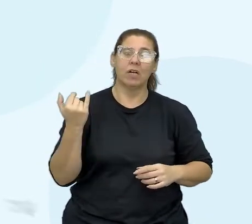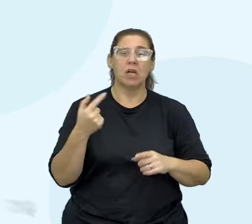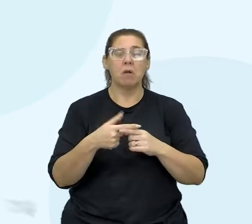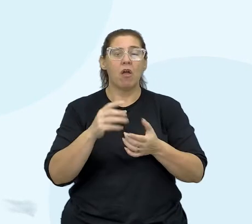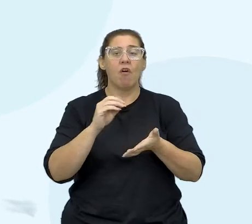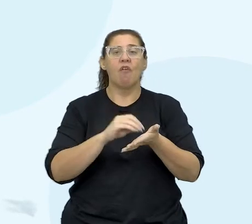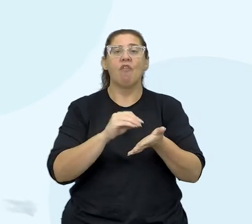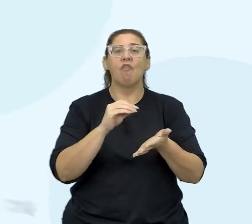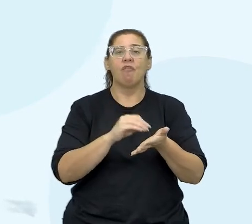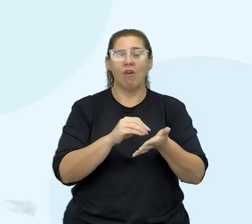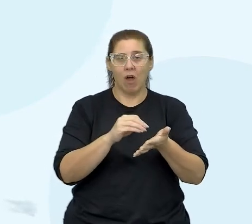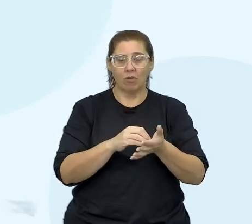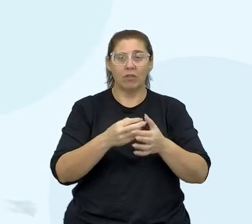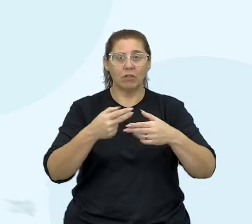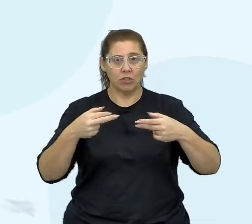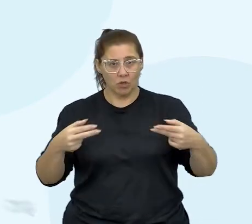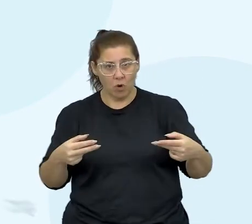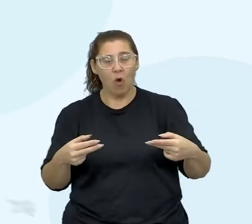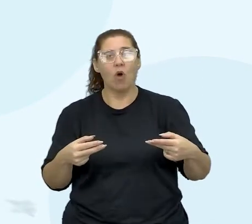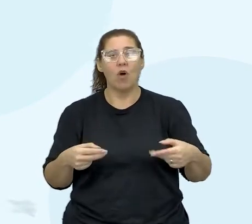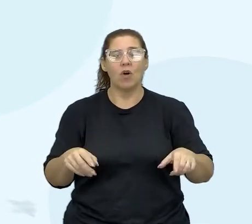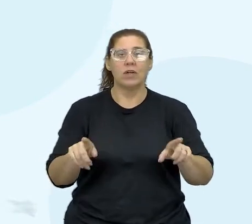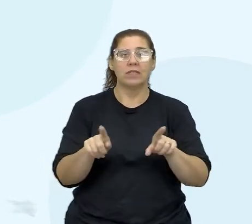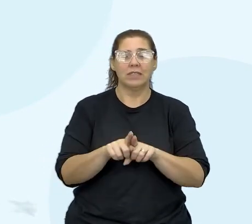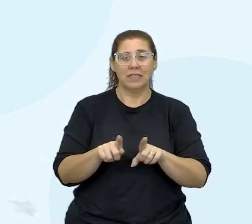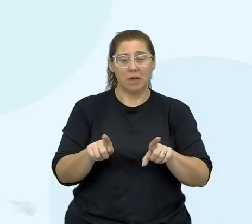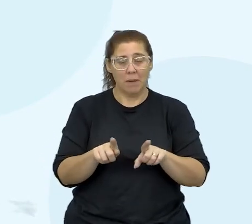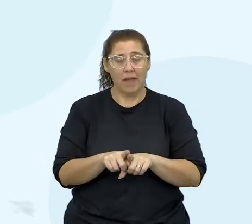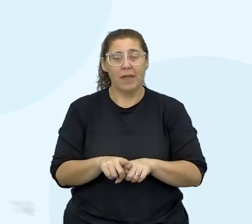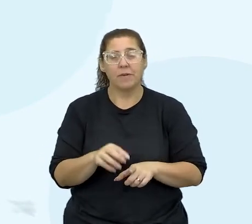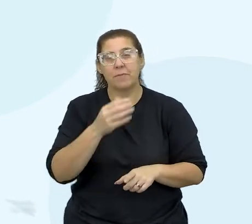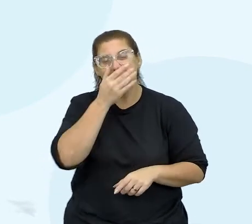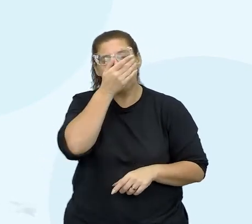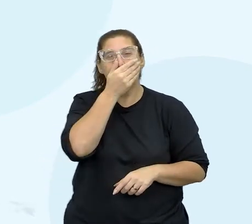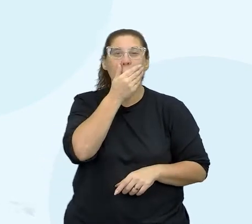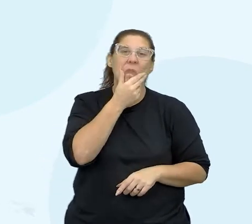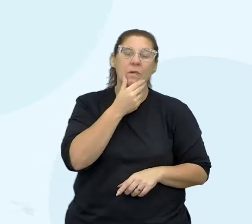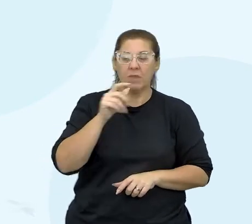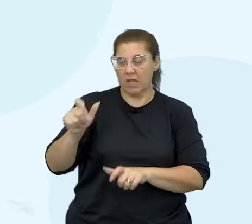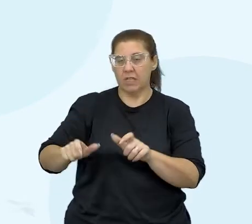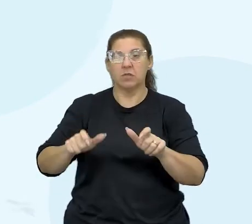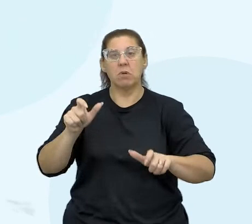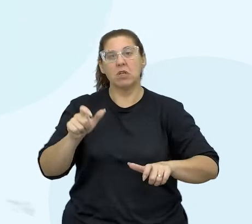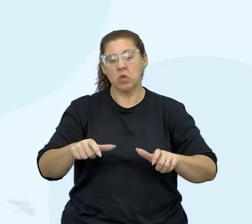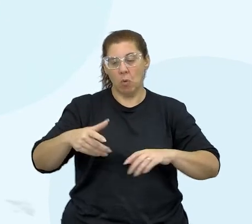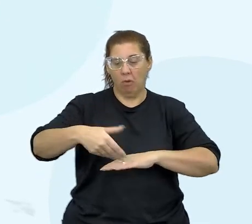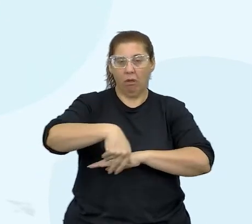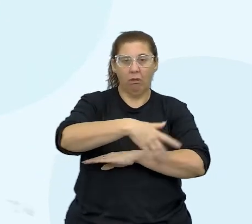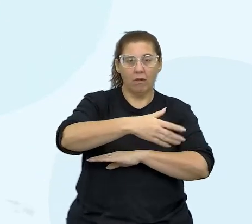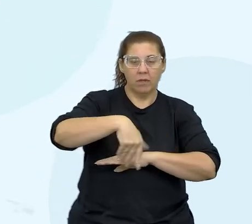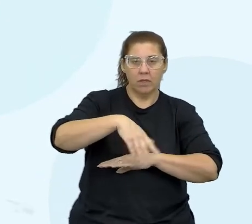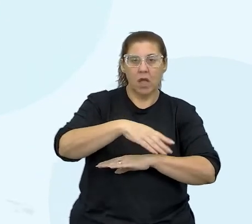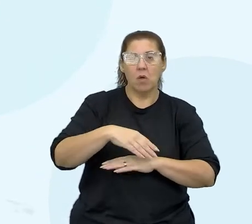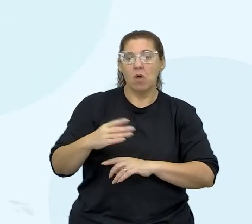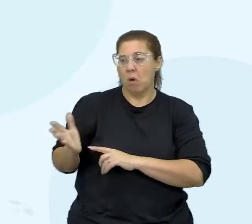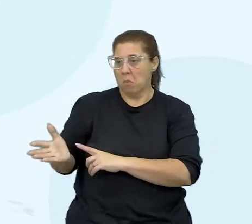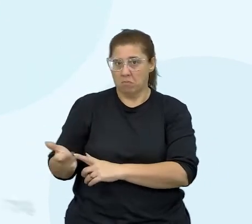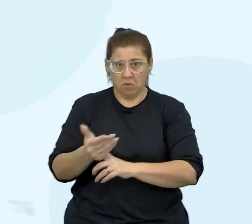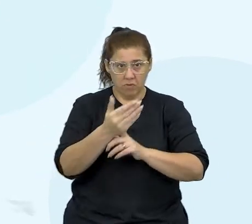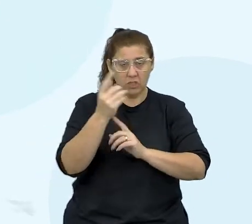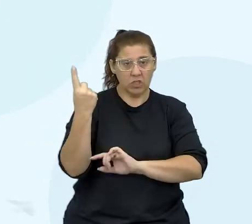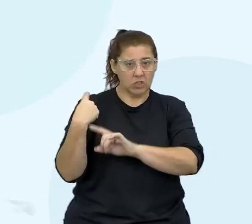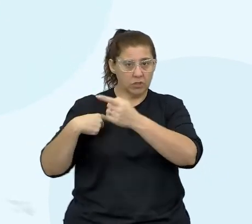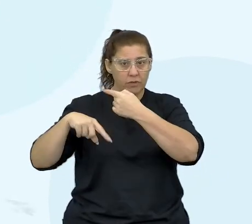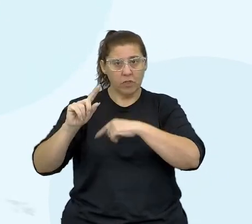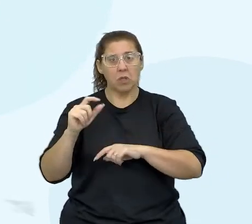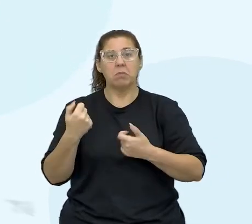falta de acesso a recurso, a marginalização dessas pessoas, o progresso da tecnologia, que faz com que muitas vezes a gente precise